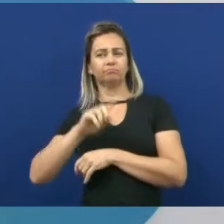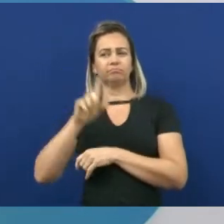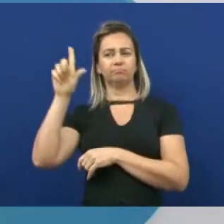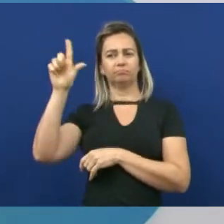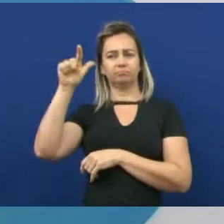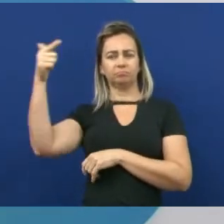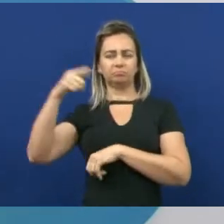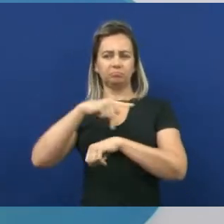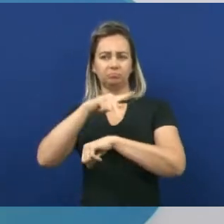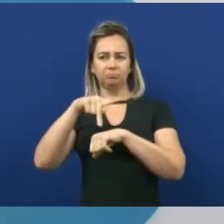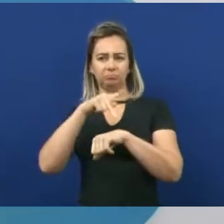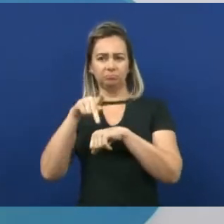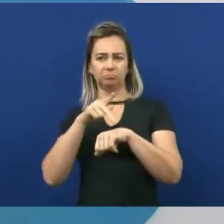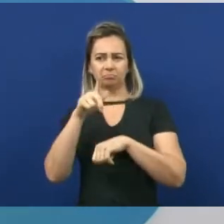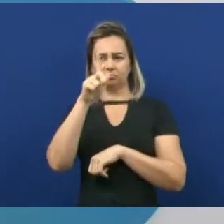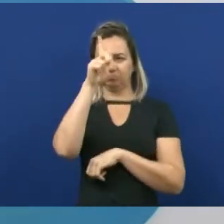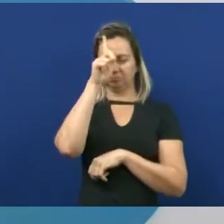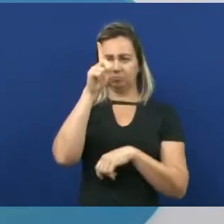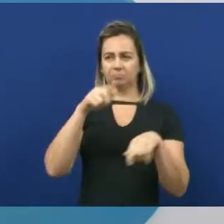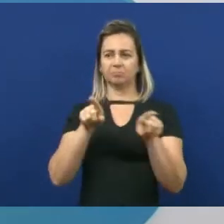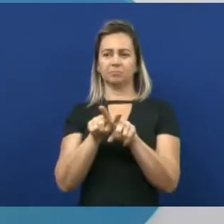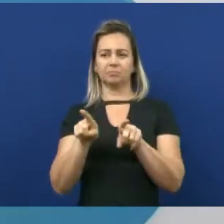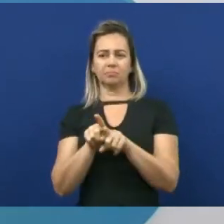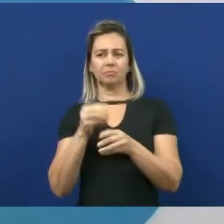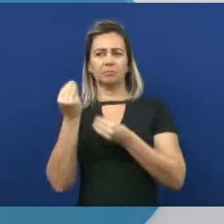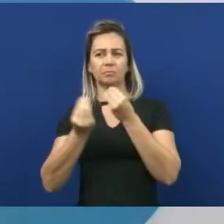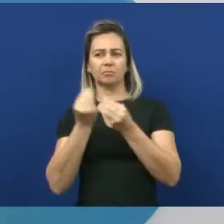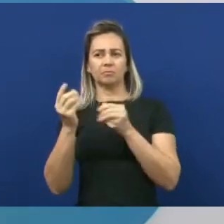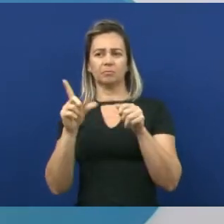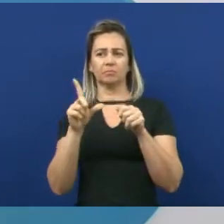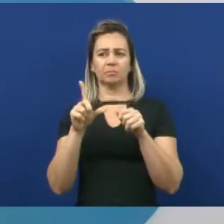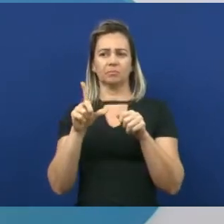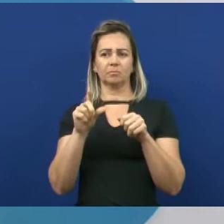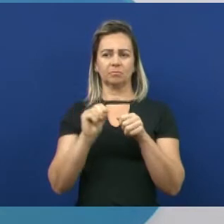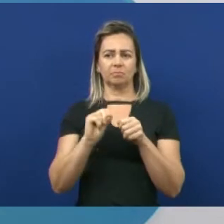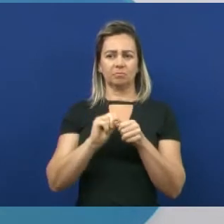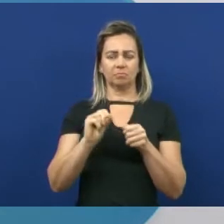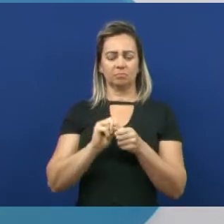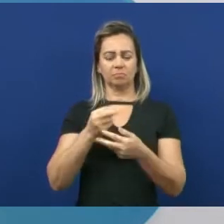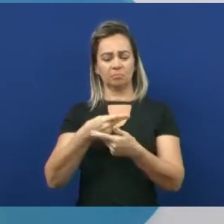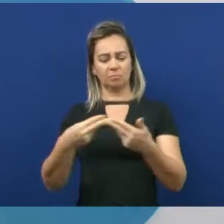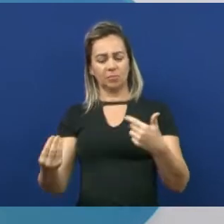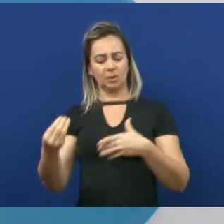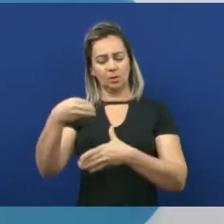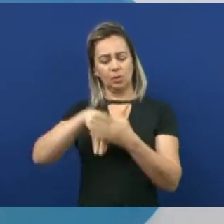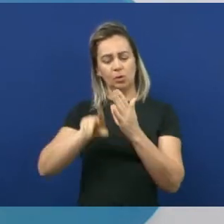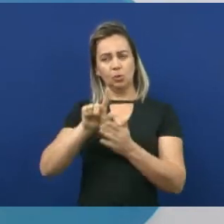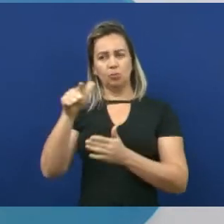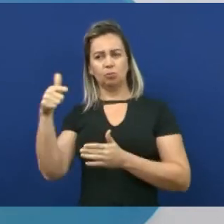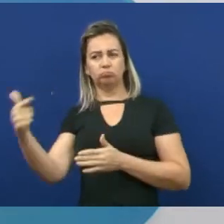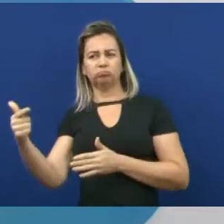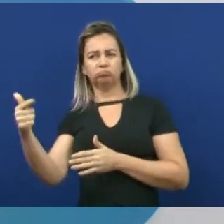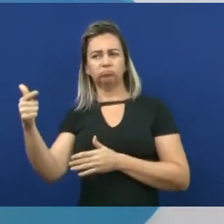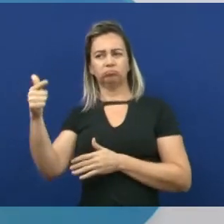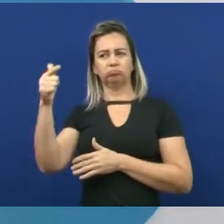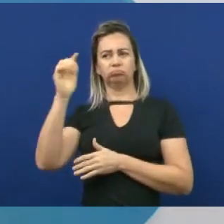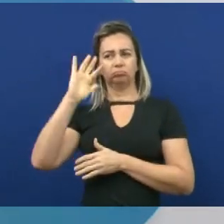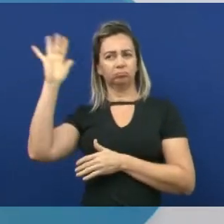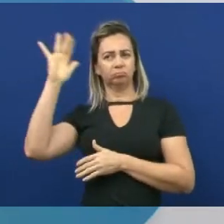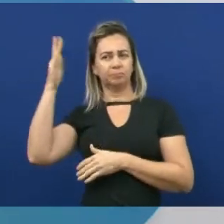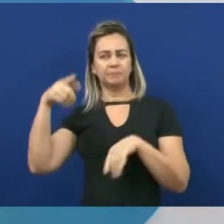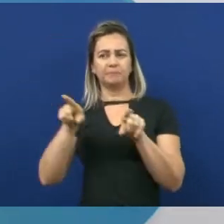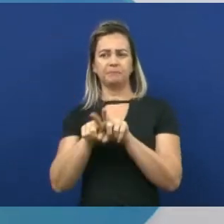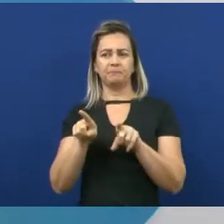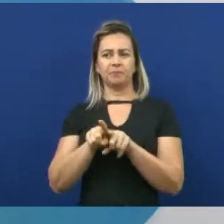vão fazer parte de um círculo chamado a Escola de Frankfurt. Dentre esses autores destacam-se